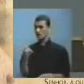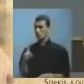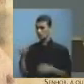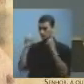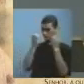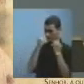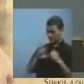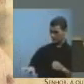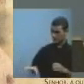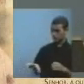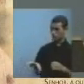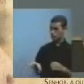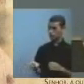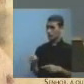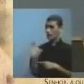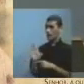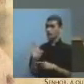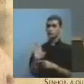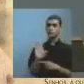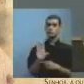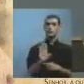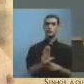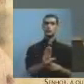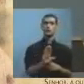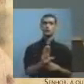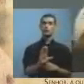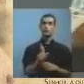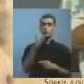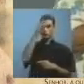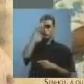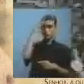menino, que é da minha família, fez coisa errada, é sangue meu. O que eu fiz para melhorar?